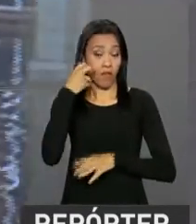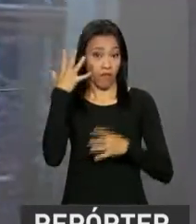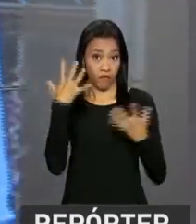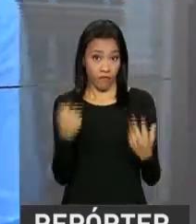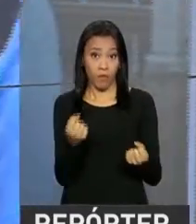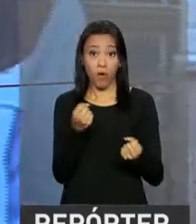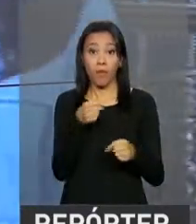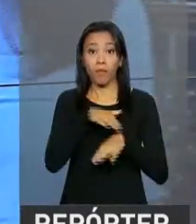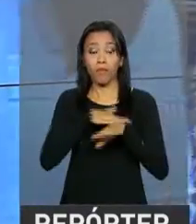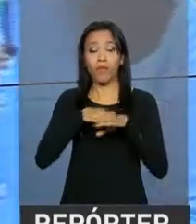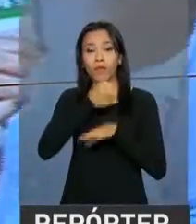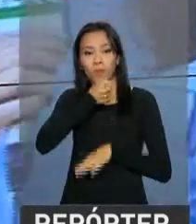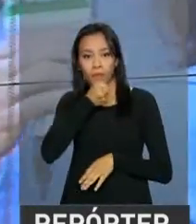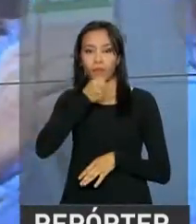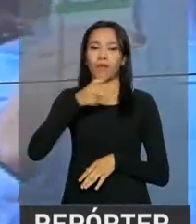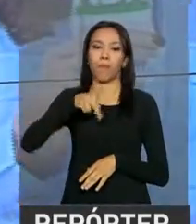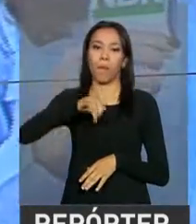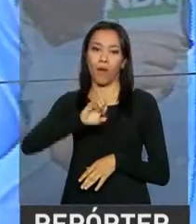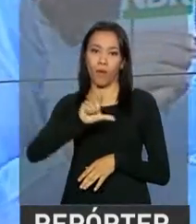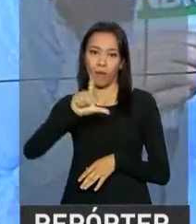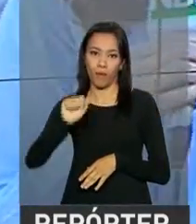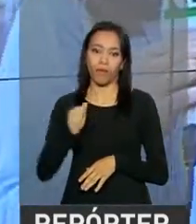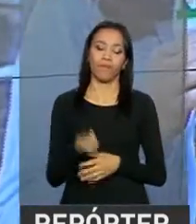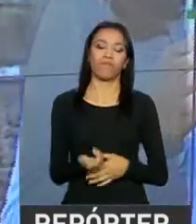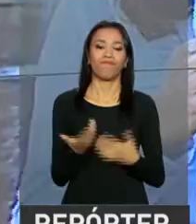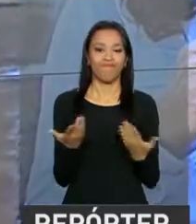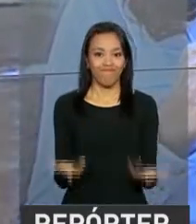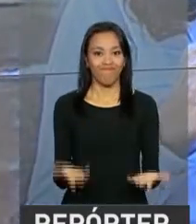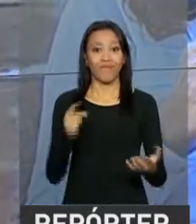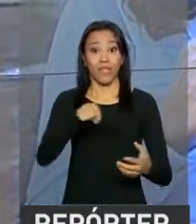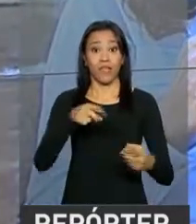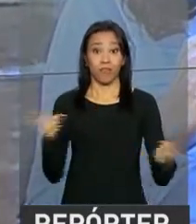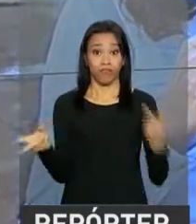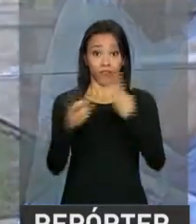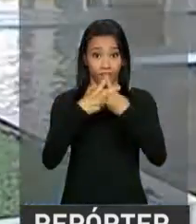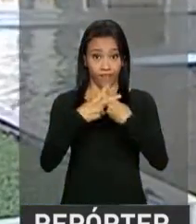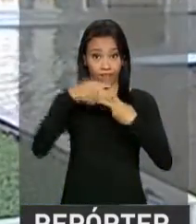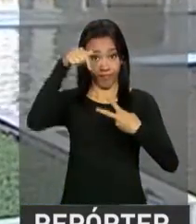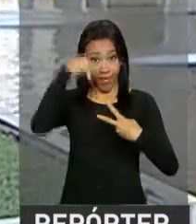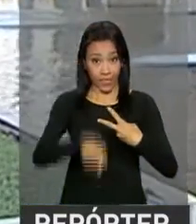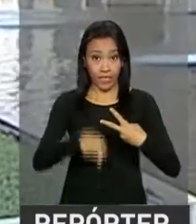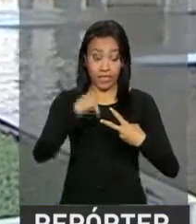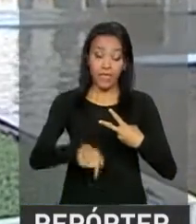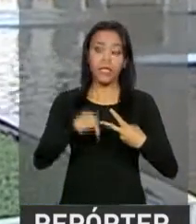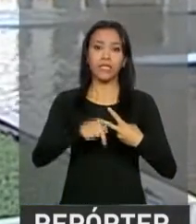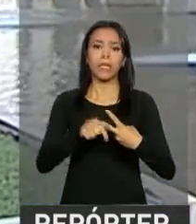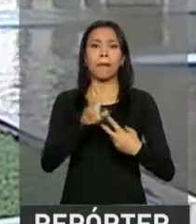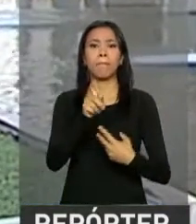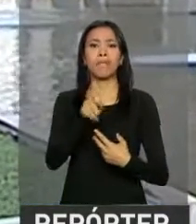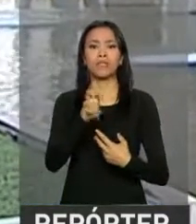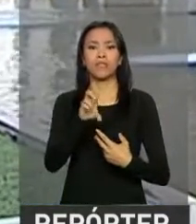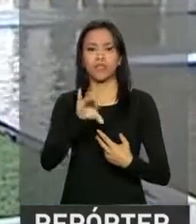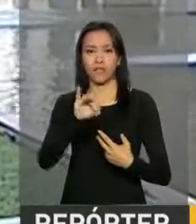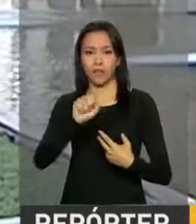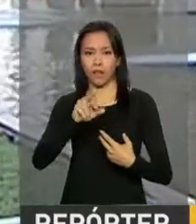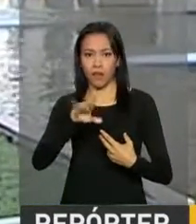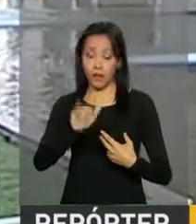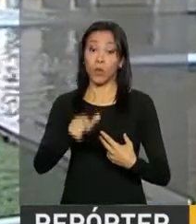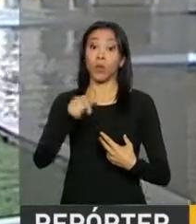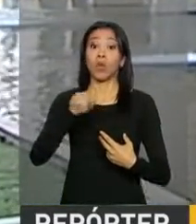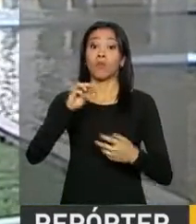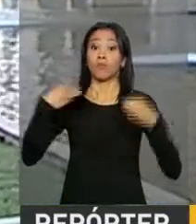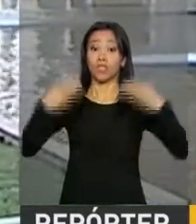de workshop fala foi renato o departamento penitenciário nacional ac do ministério da justiça fez essa transferência